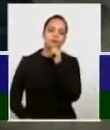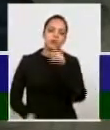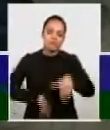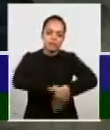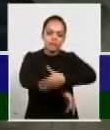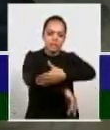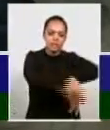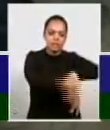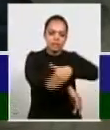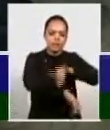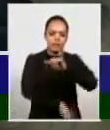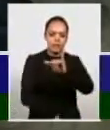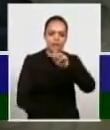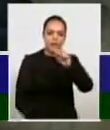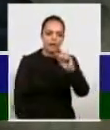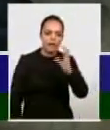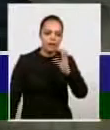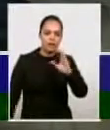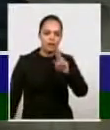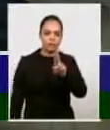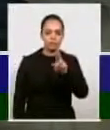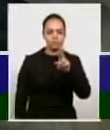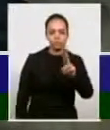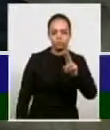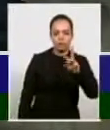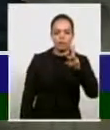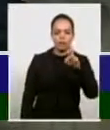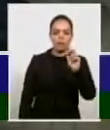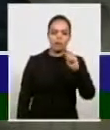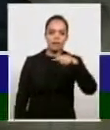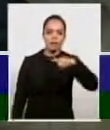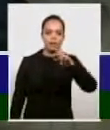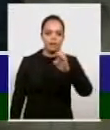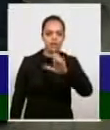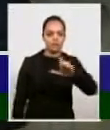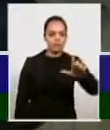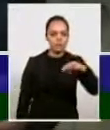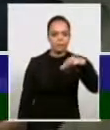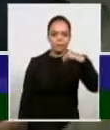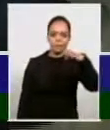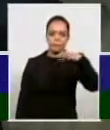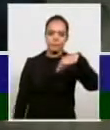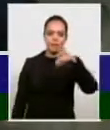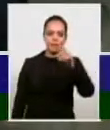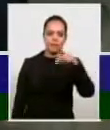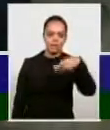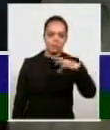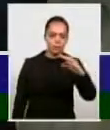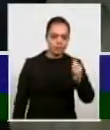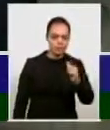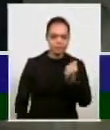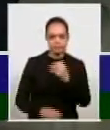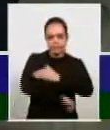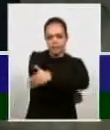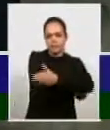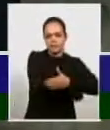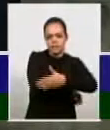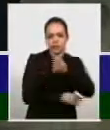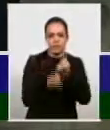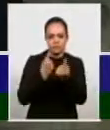rua Iaçu Rangel de Mendonça, esquina ali com a Avenida João Naves.